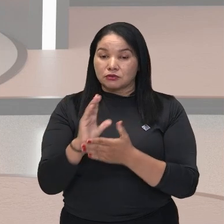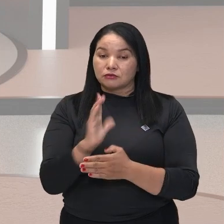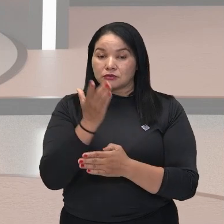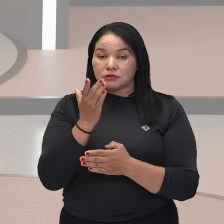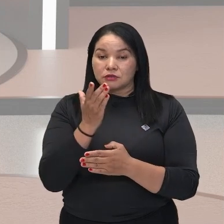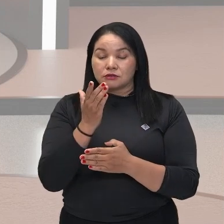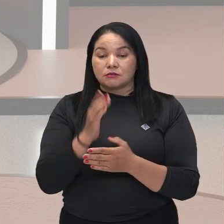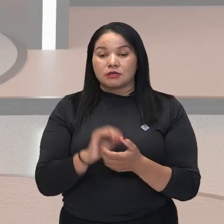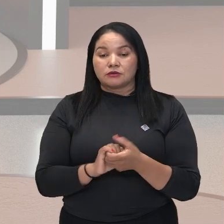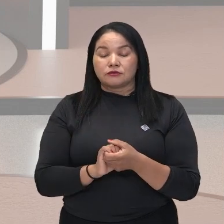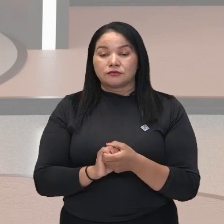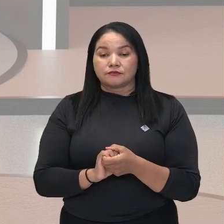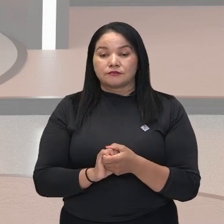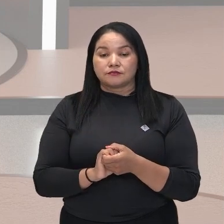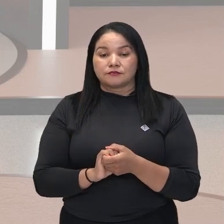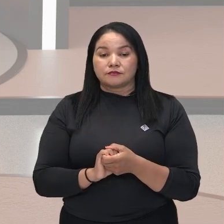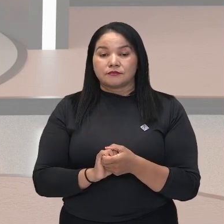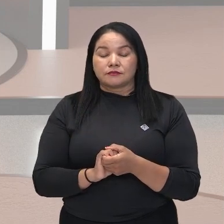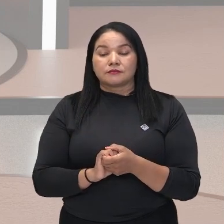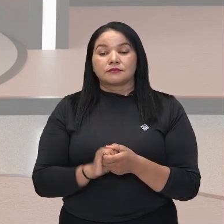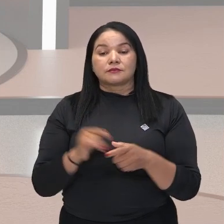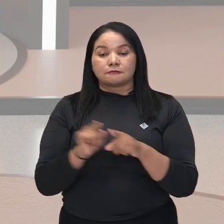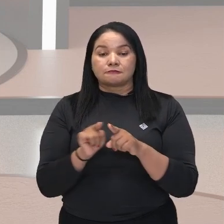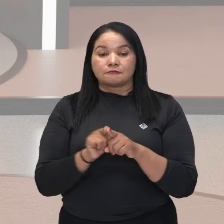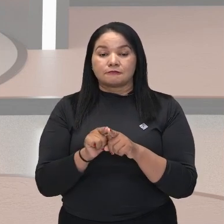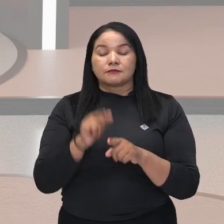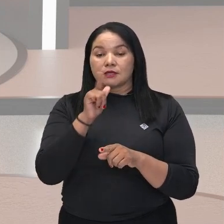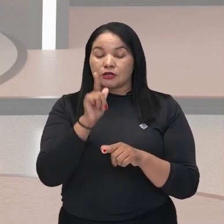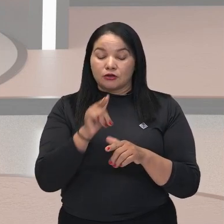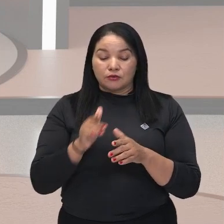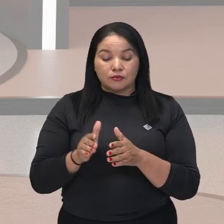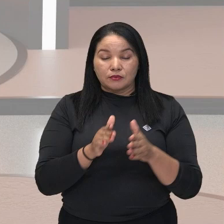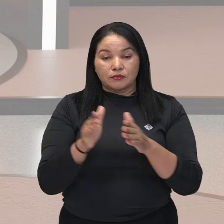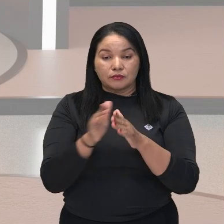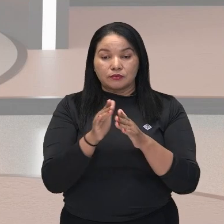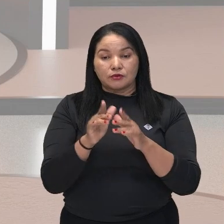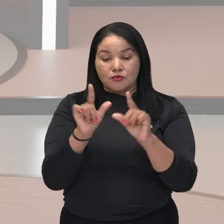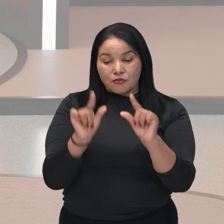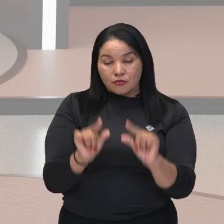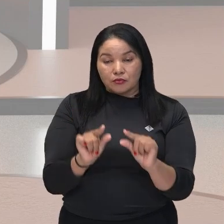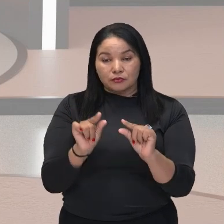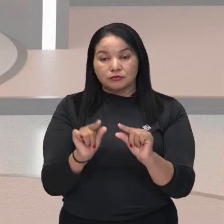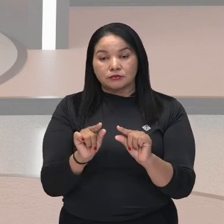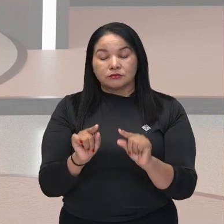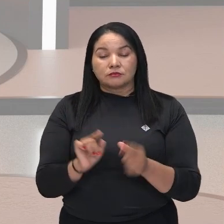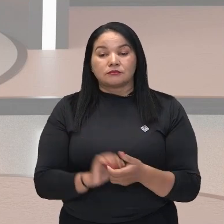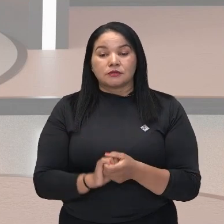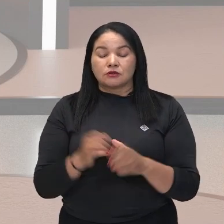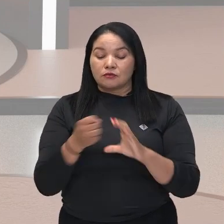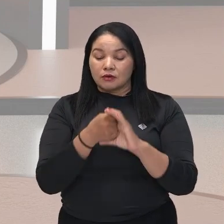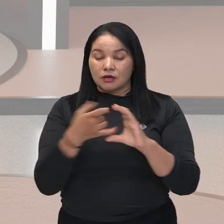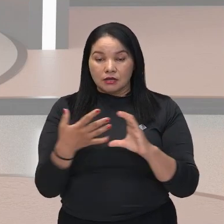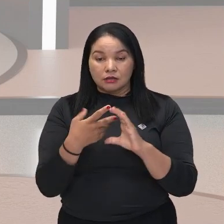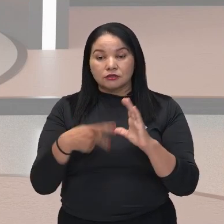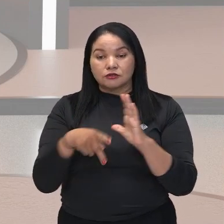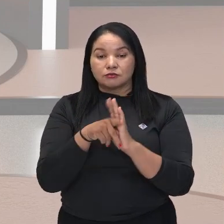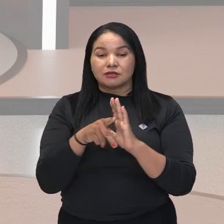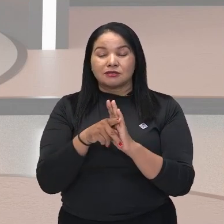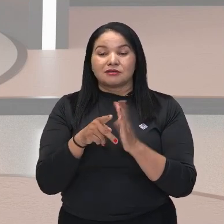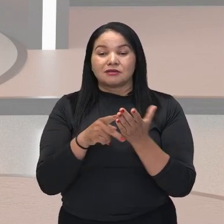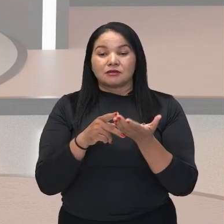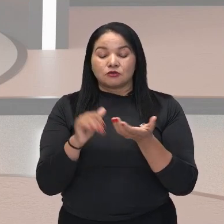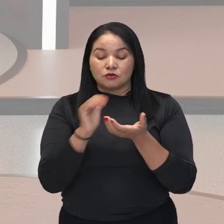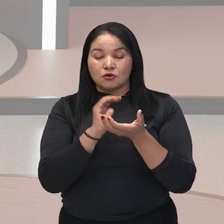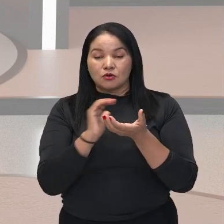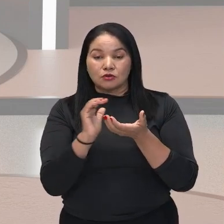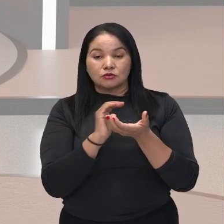da hidrografia que acaba sendo escassa, tá? Então, esses aspectos físicos no Oriente Médio,